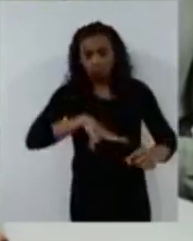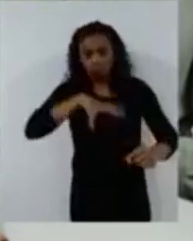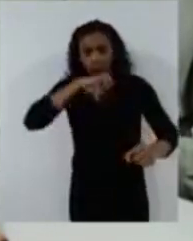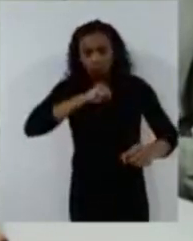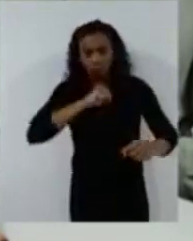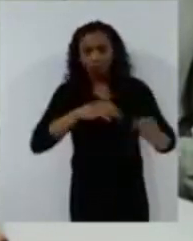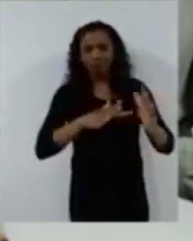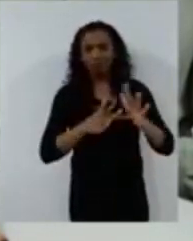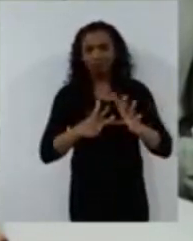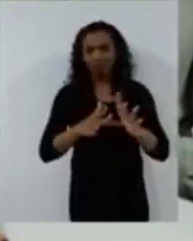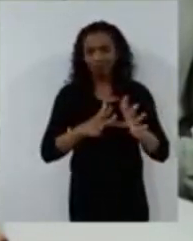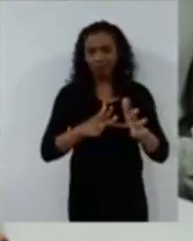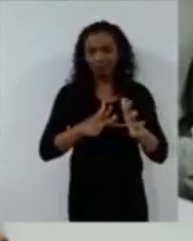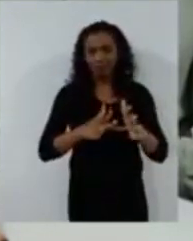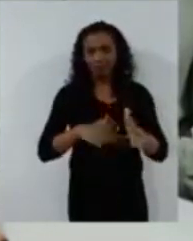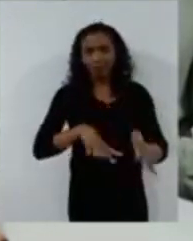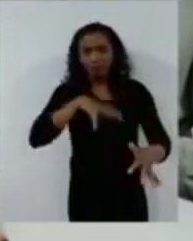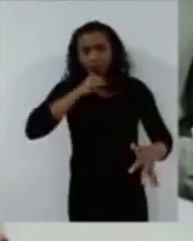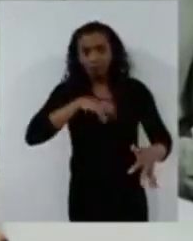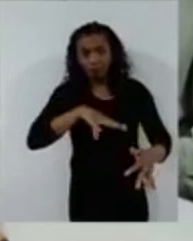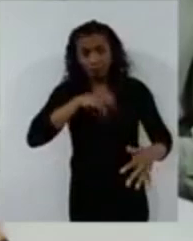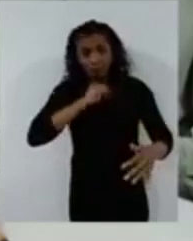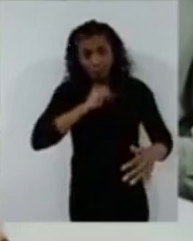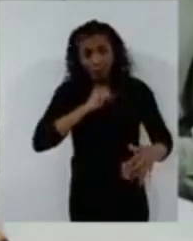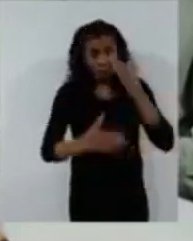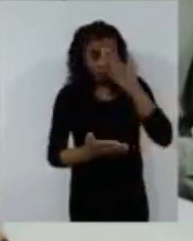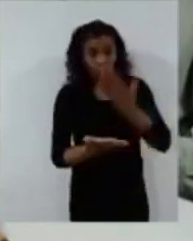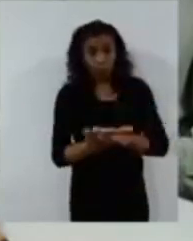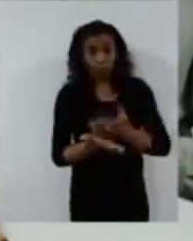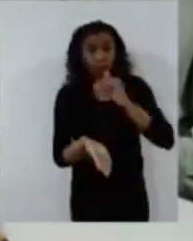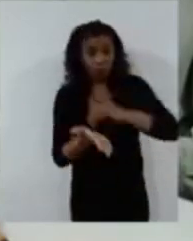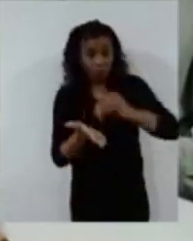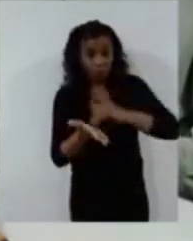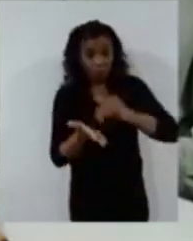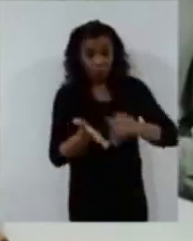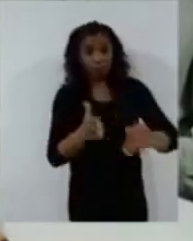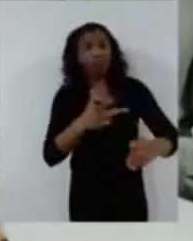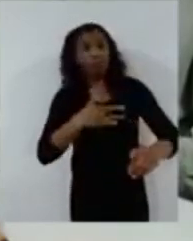as dificuldades que eu acredito que a Secretaria de Saúde está tendo.